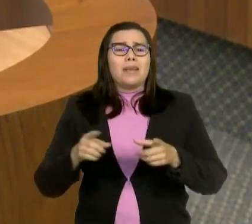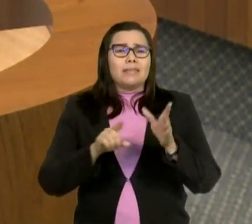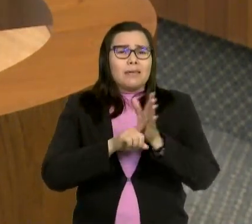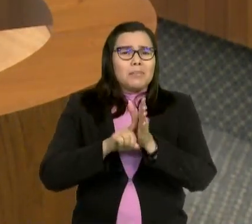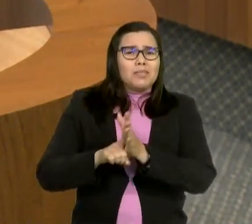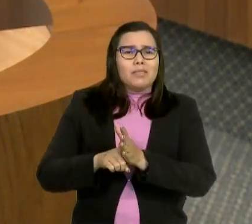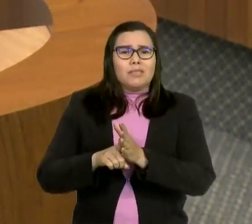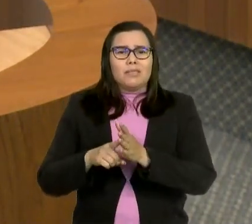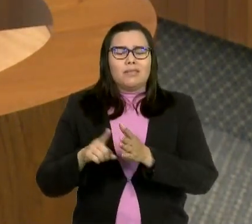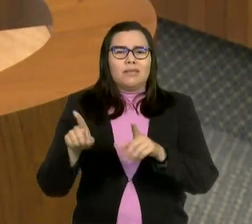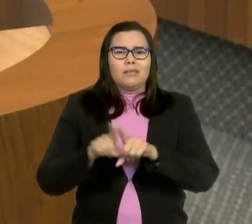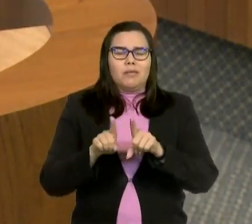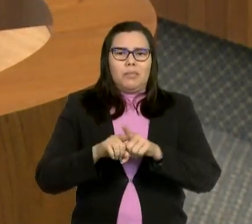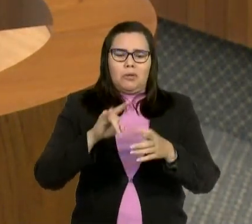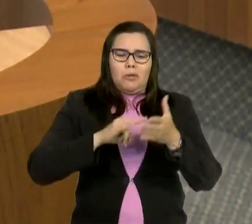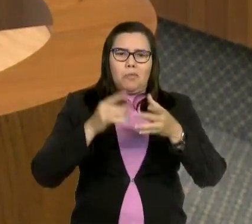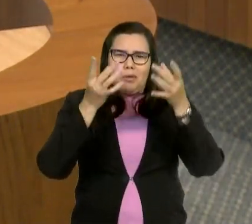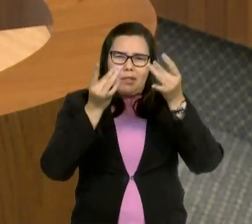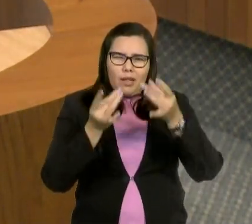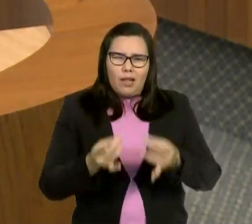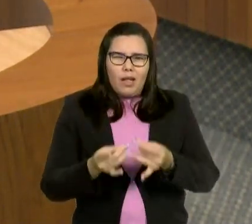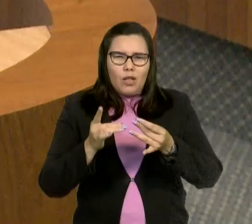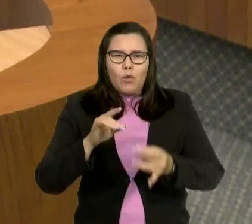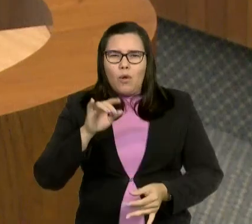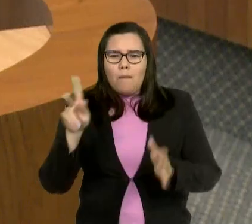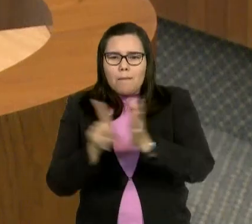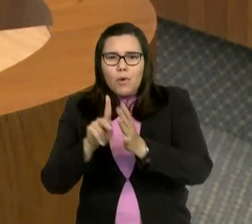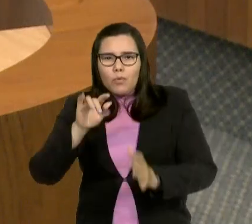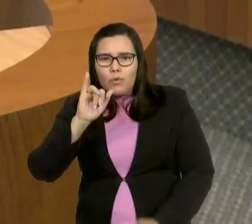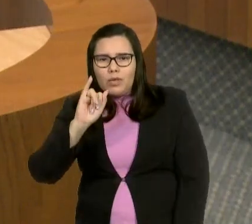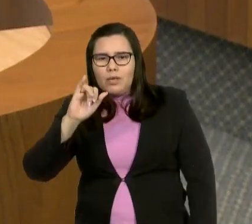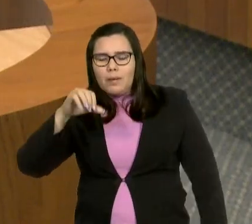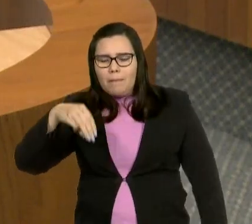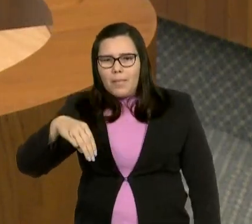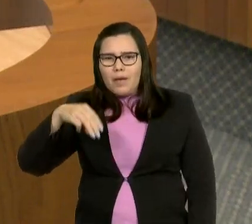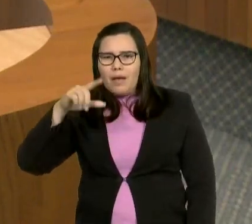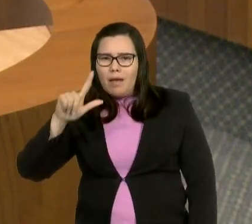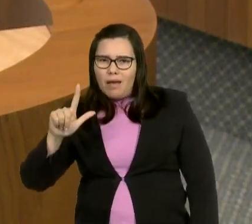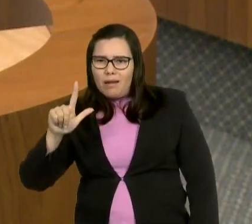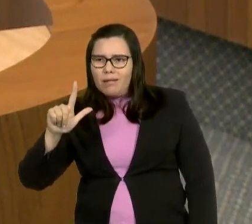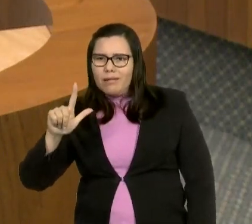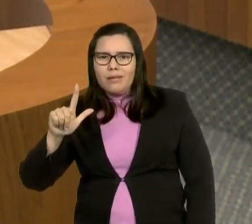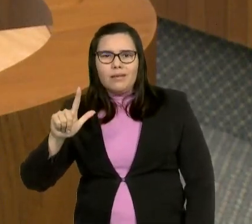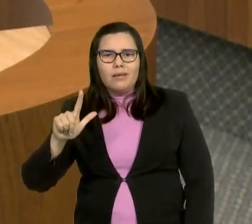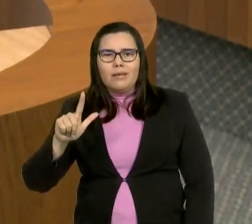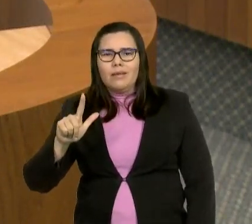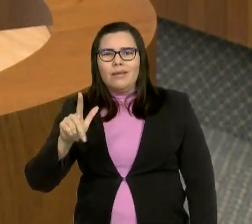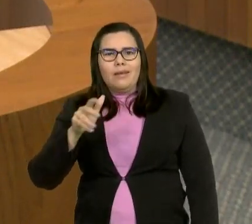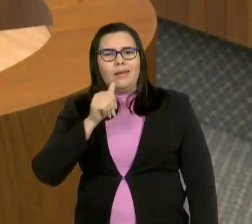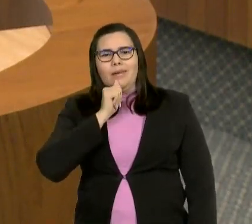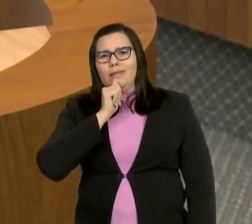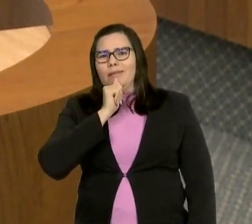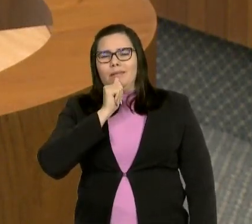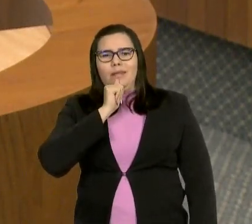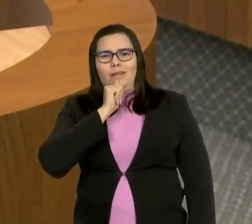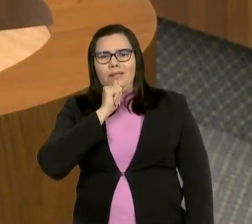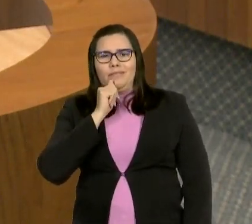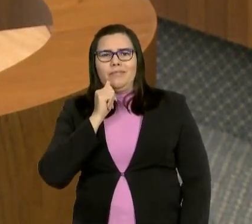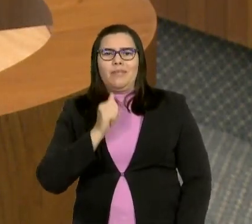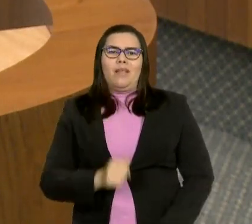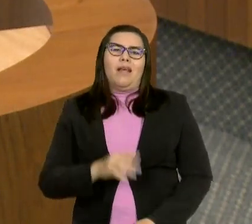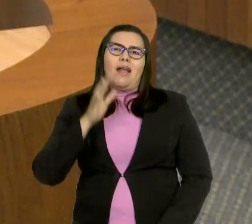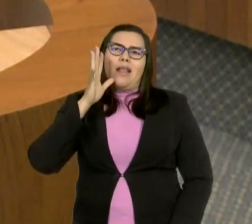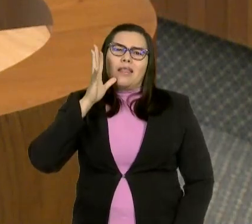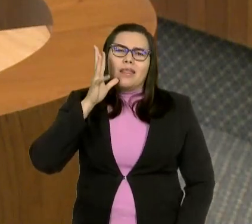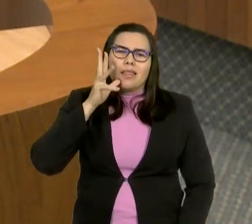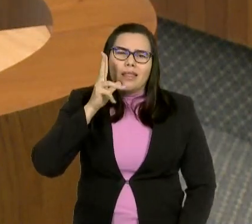o corpo carbonizado da Yasmin, mas o laudo só vai demorar 30 dias. Então, a apreensão da família, ainda na dor,